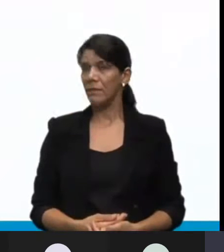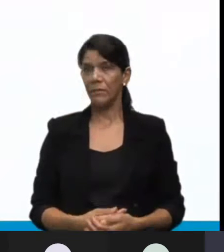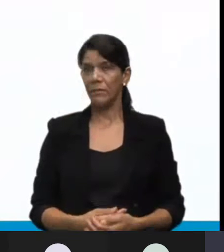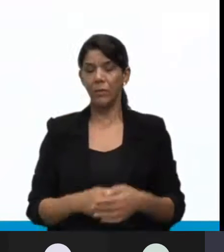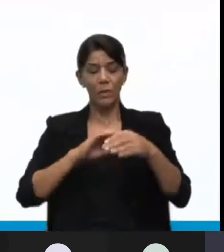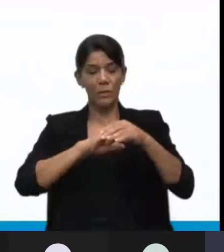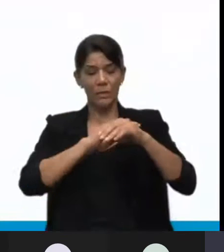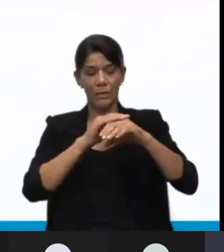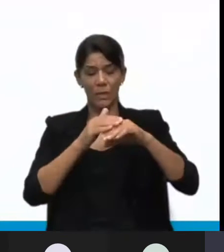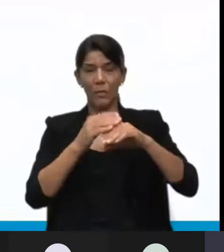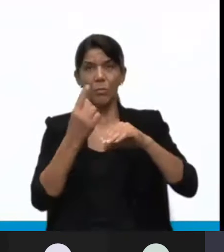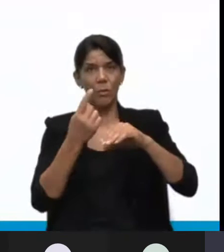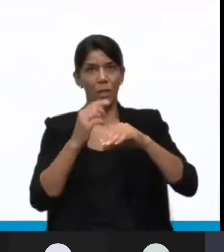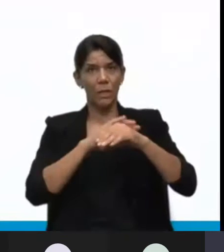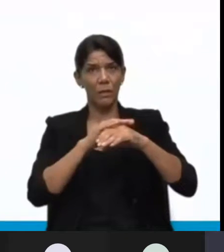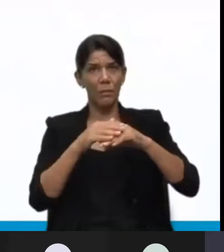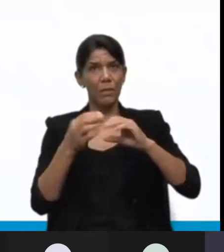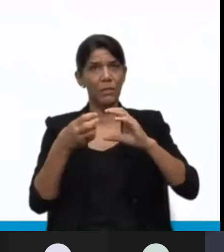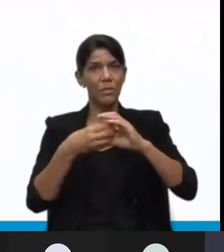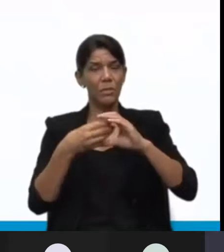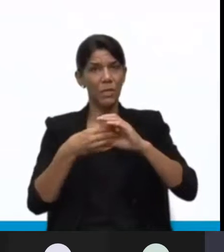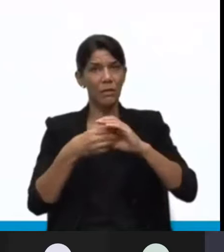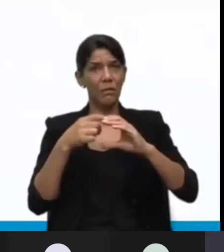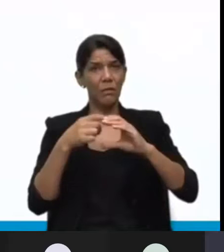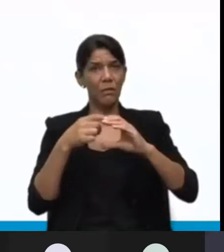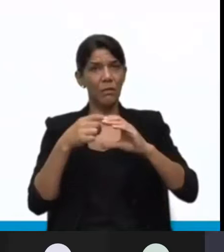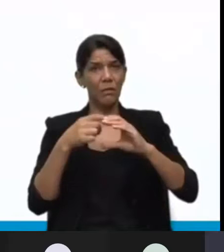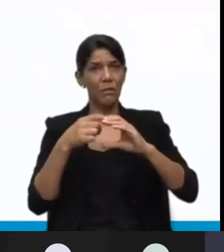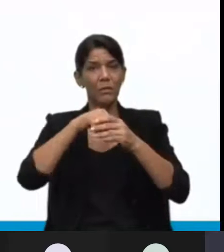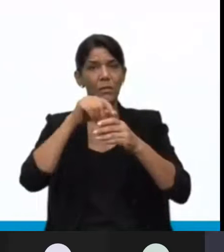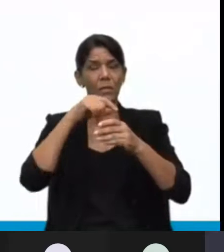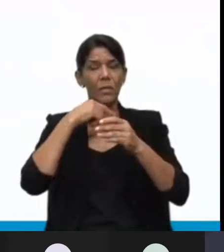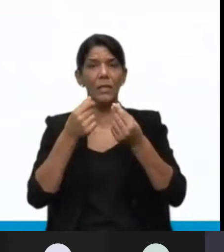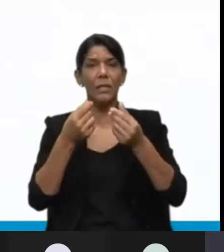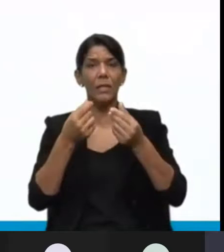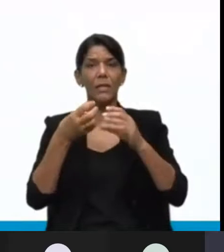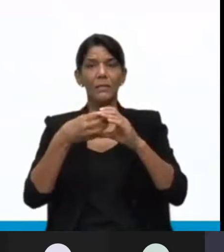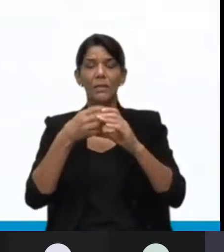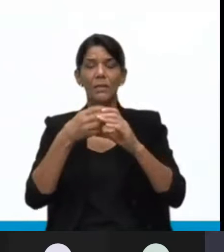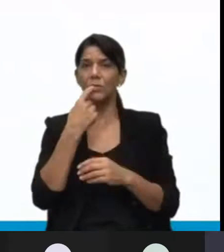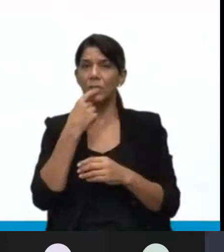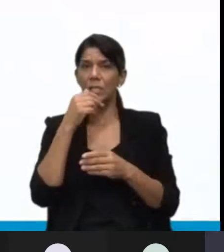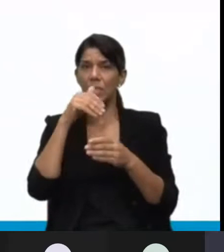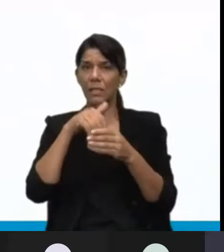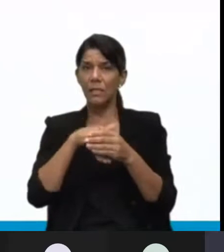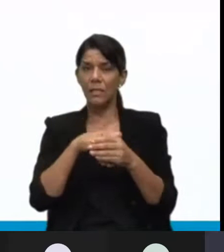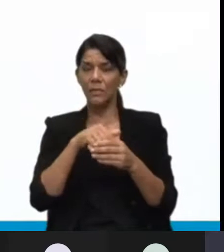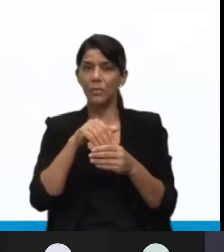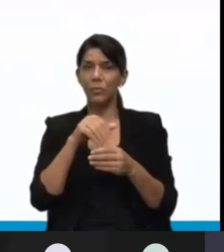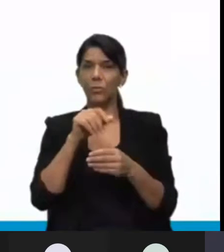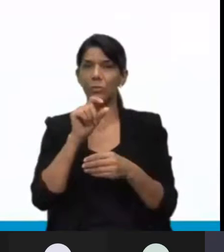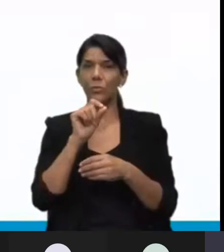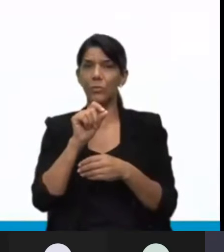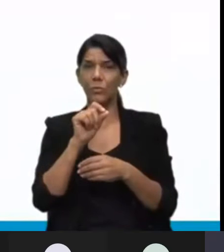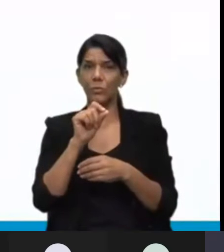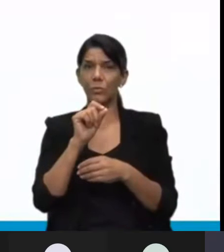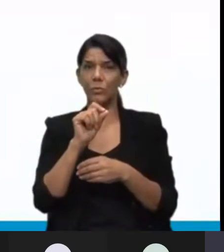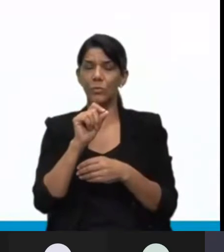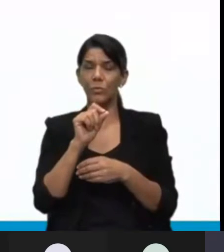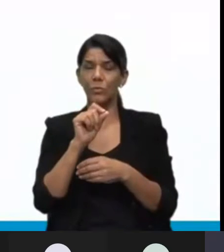célula endotelial aqui e a presença aí das células sanguíneas no interior